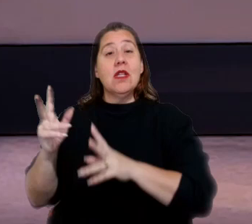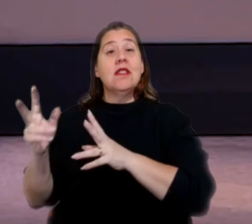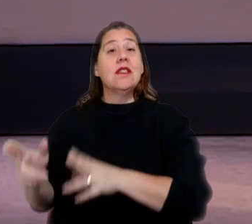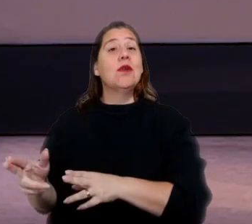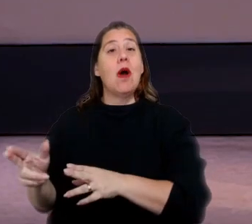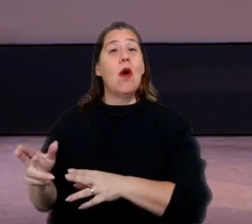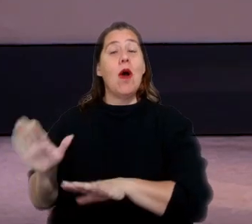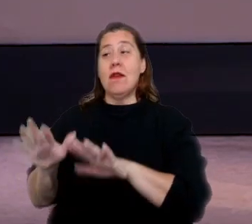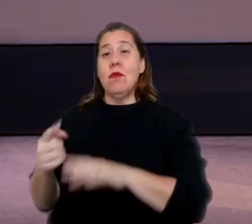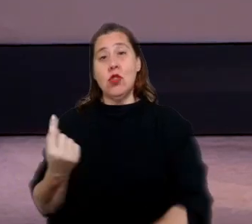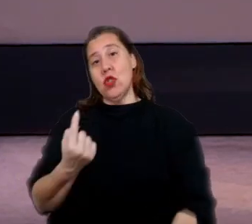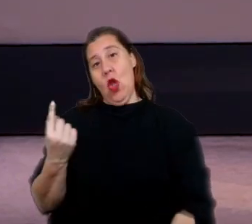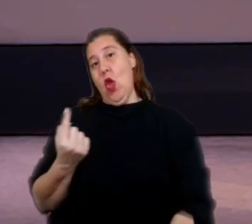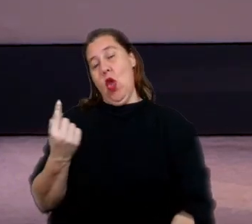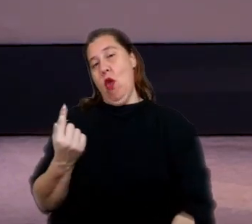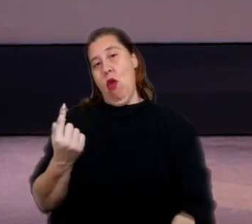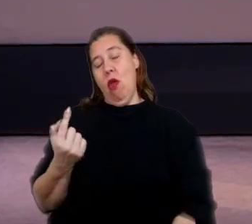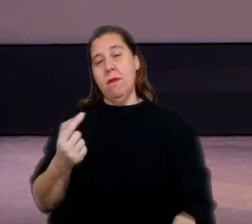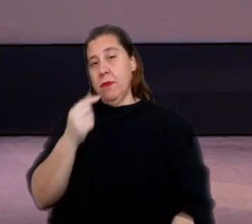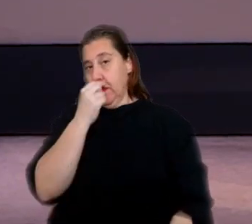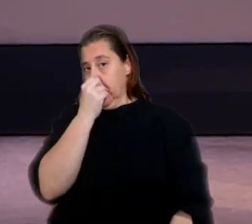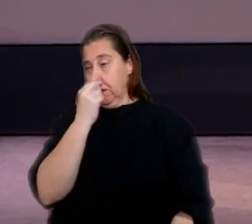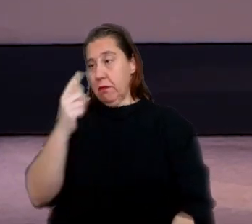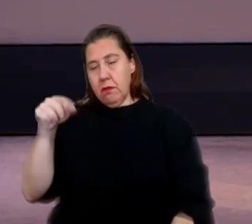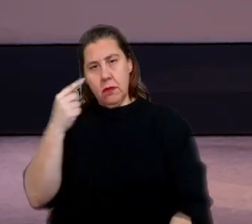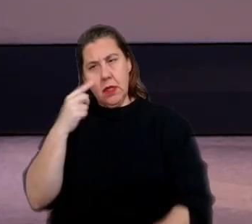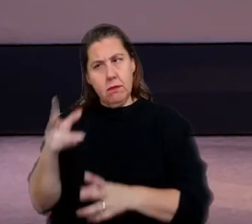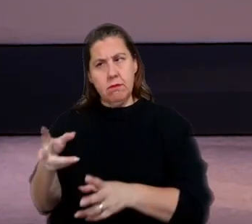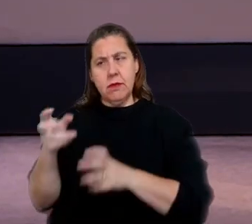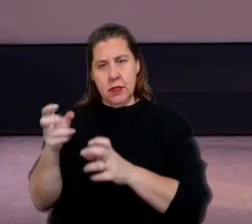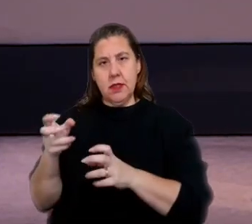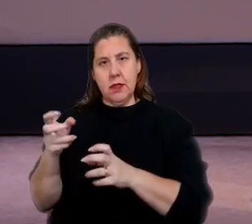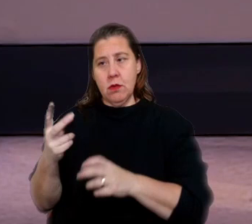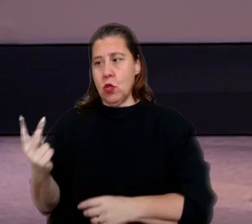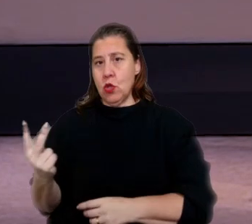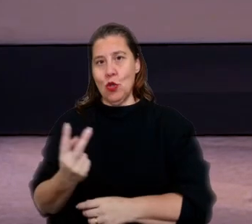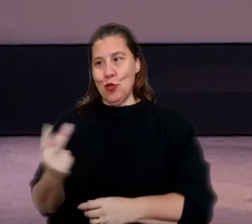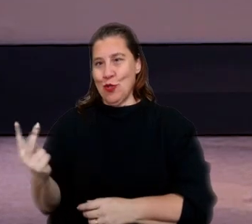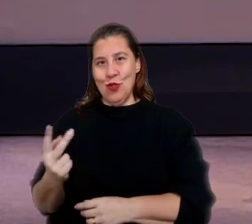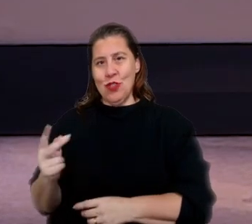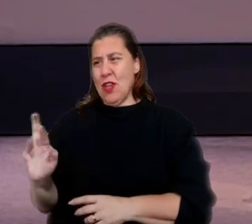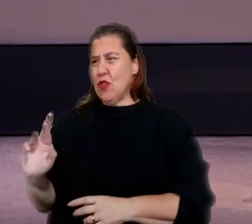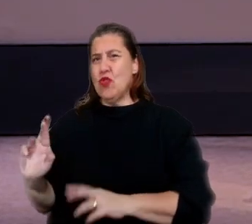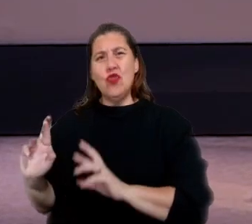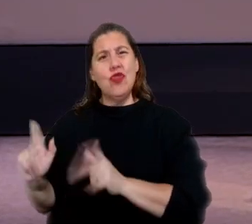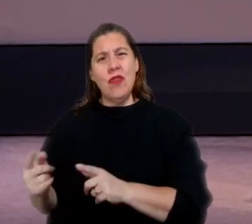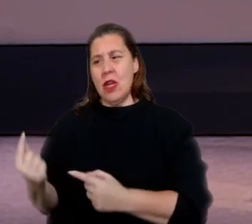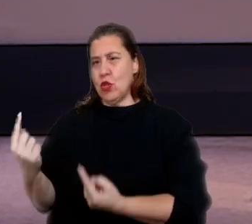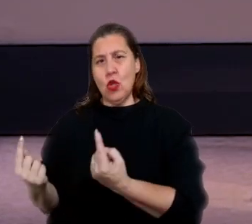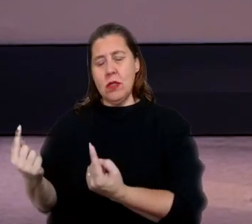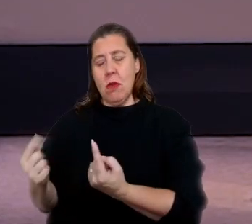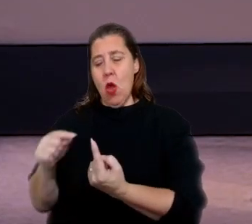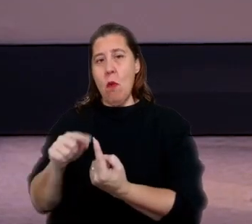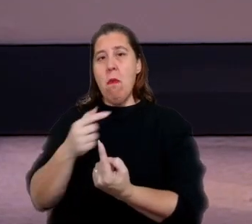ou uma coisa sozinha, né? Tanto que a gente vê que a reação dos dois é muito diferente